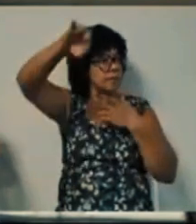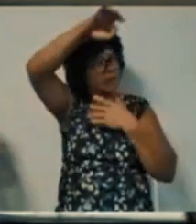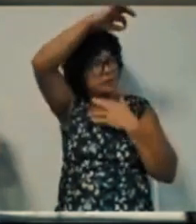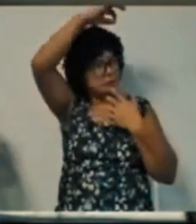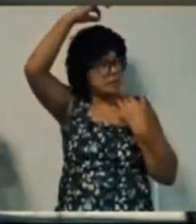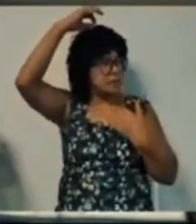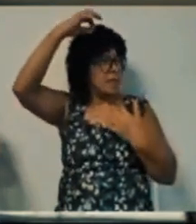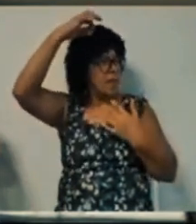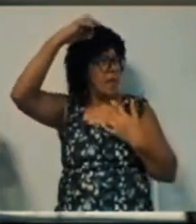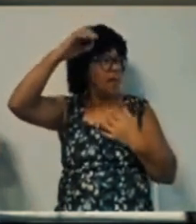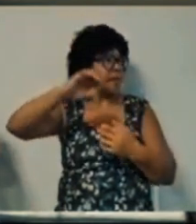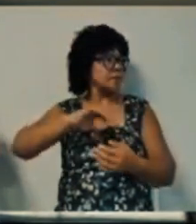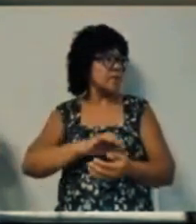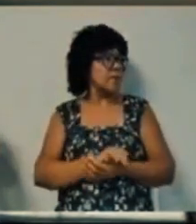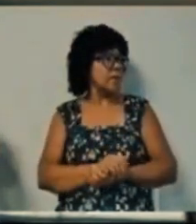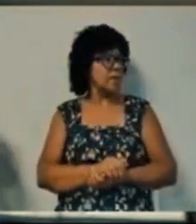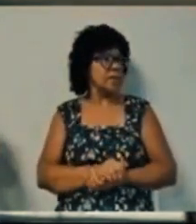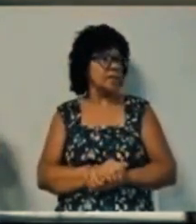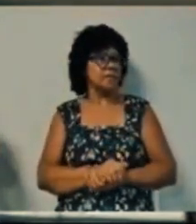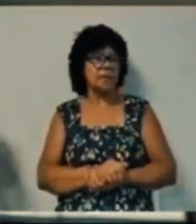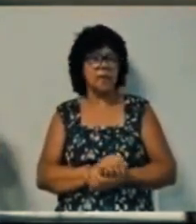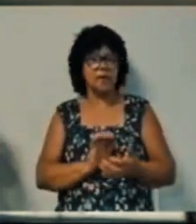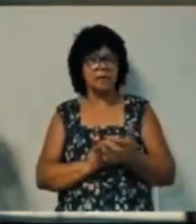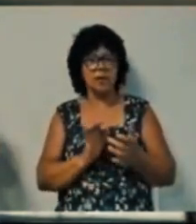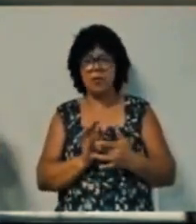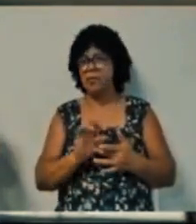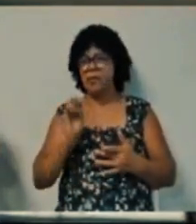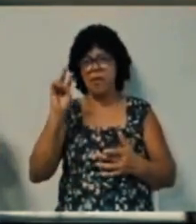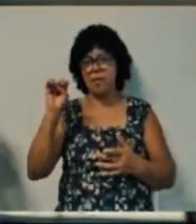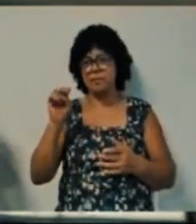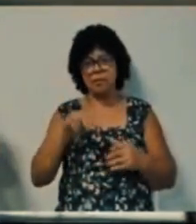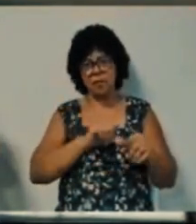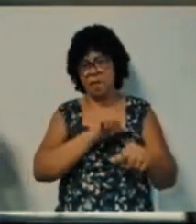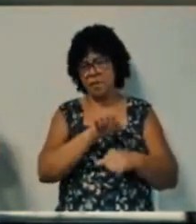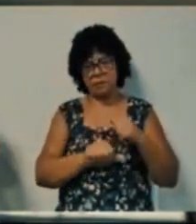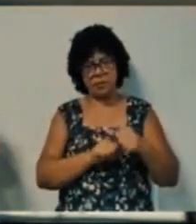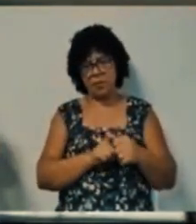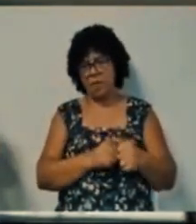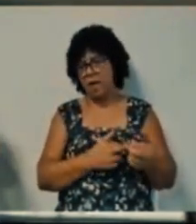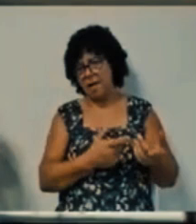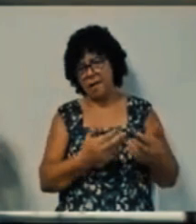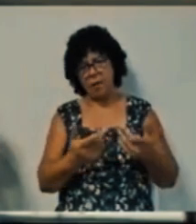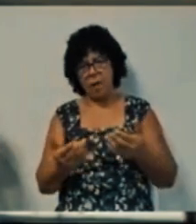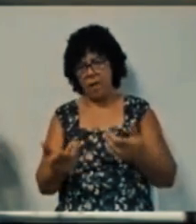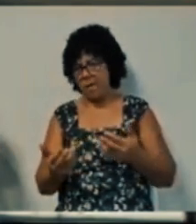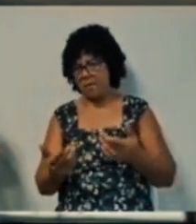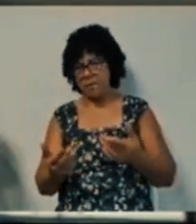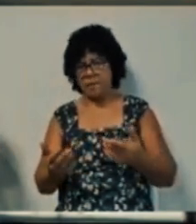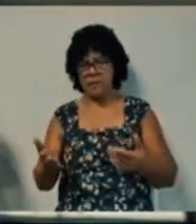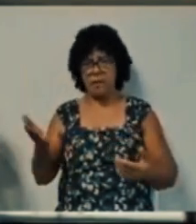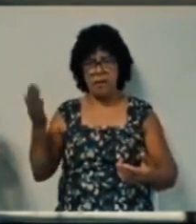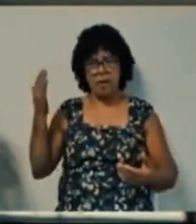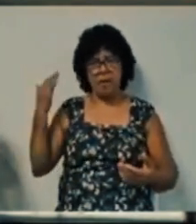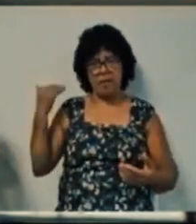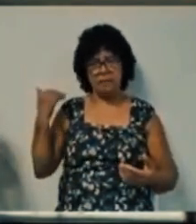Urabacalabachandaraia. Jesus é o mesmo. Jesus é o mesmo. Ele ainda